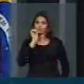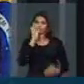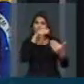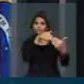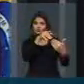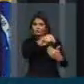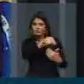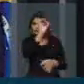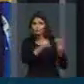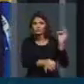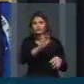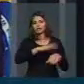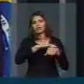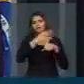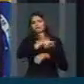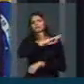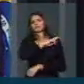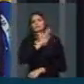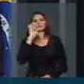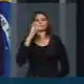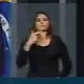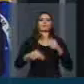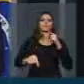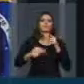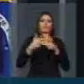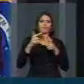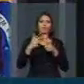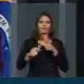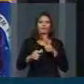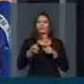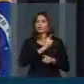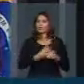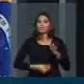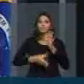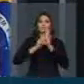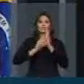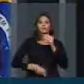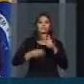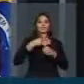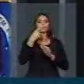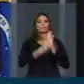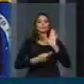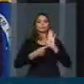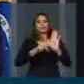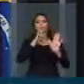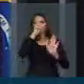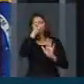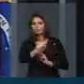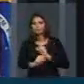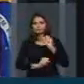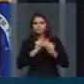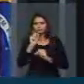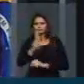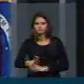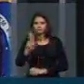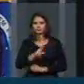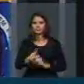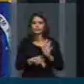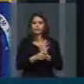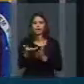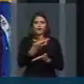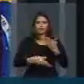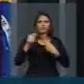ao Poder Judiciário a solução dos conflitos. Muito antes, pelo contrário, o projeto fortalece a utilização dos